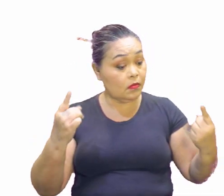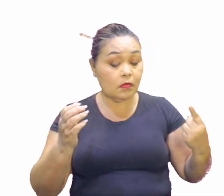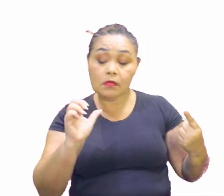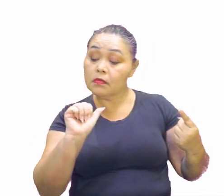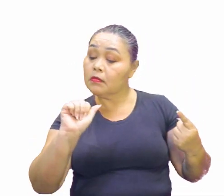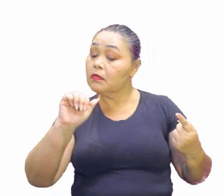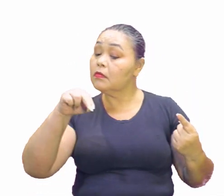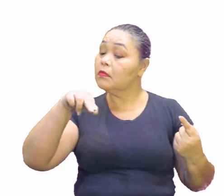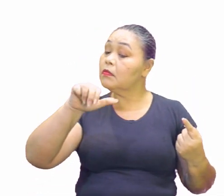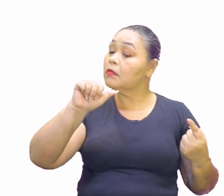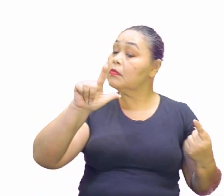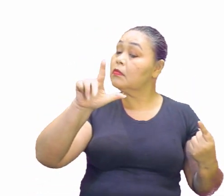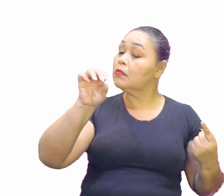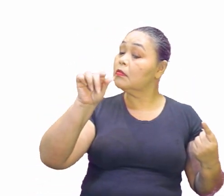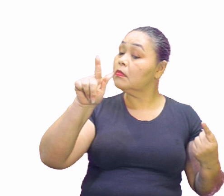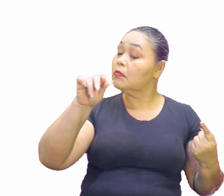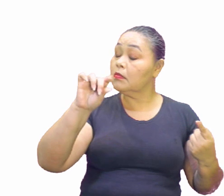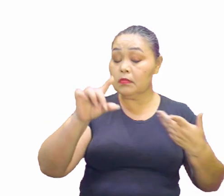analogia, né?